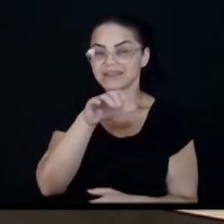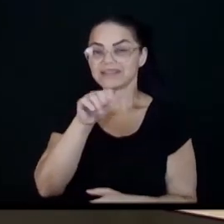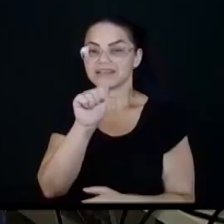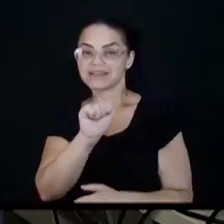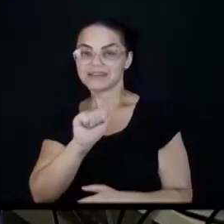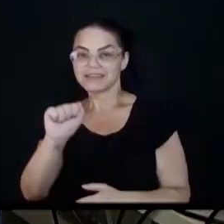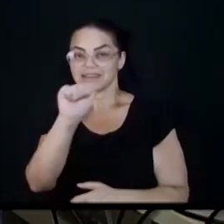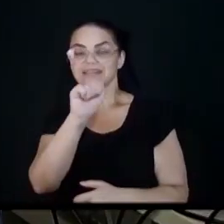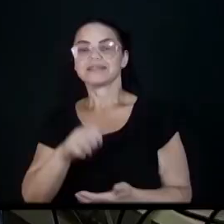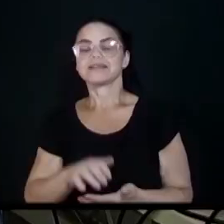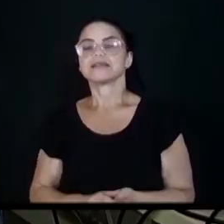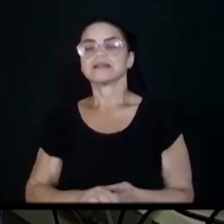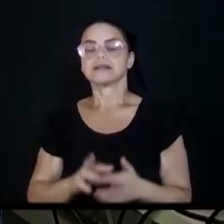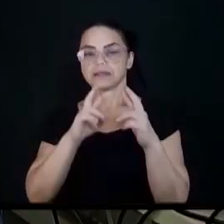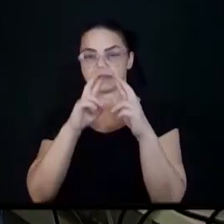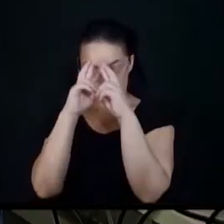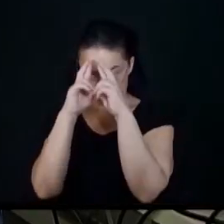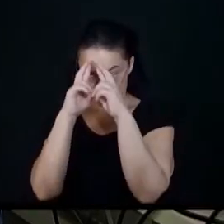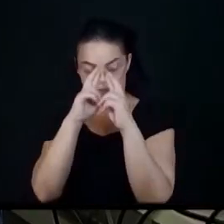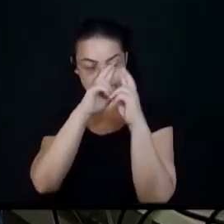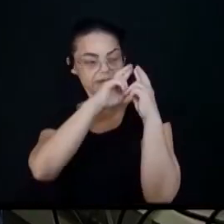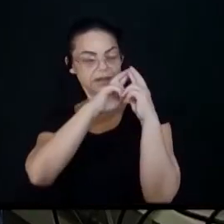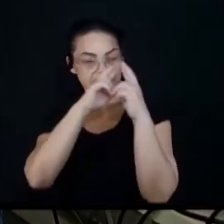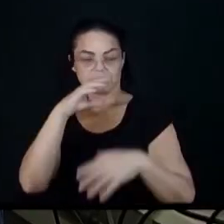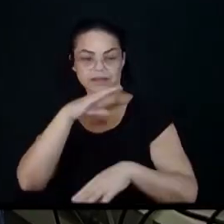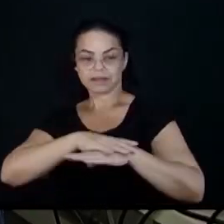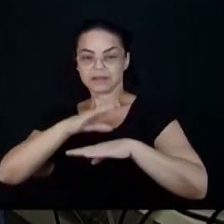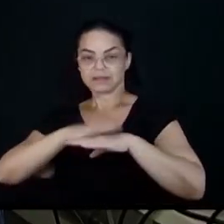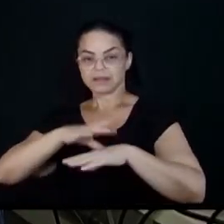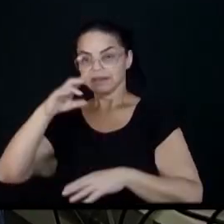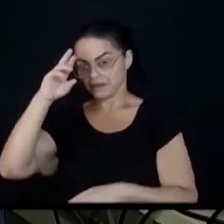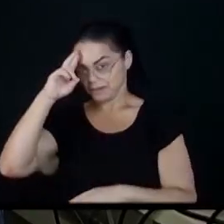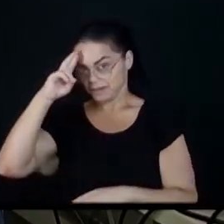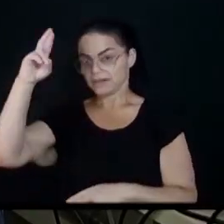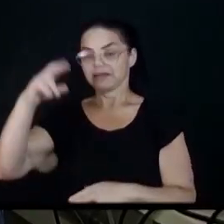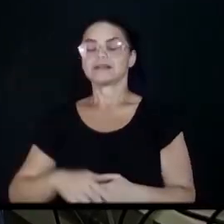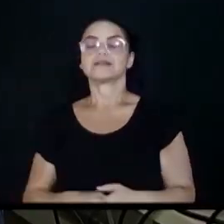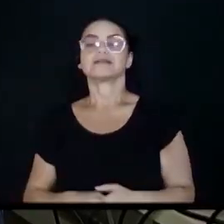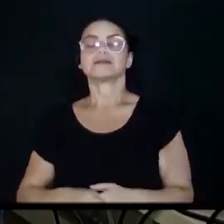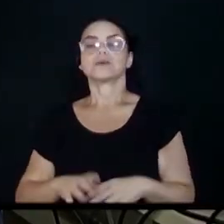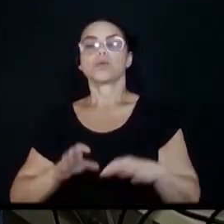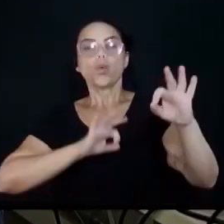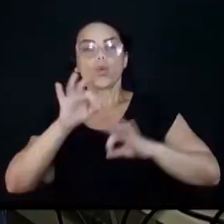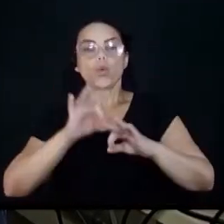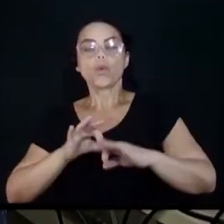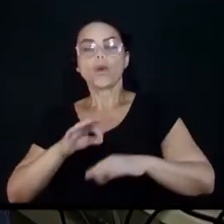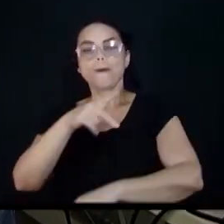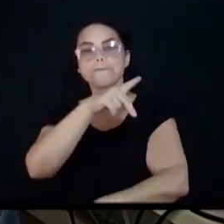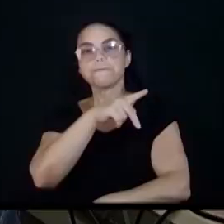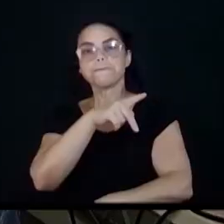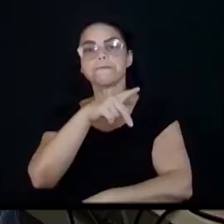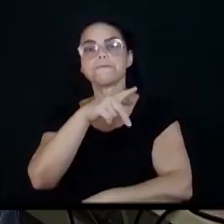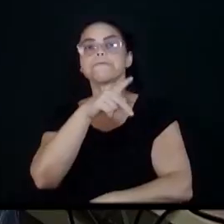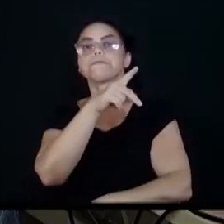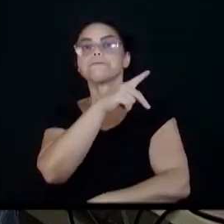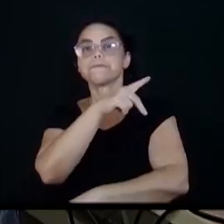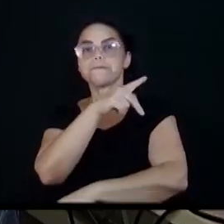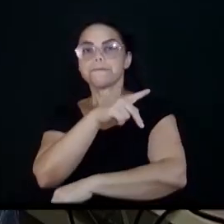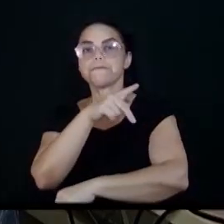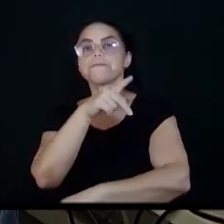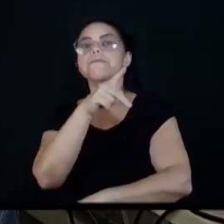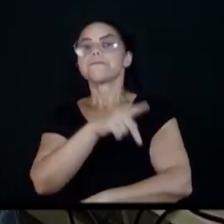responsável por todos os projetos pedagógicos da associação. Marina, como surgiu,